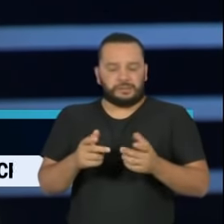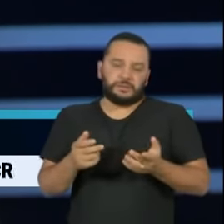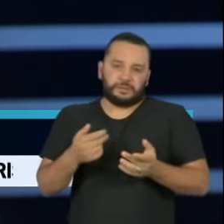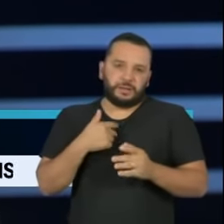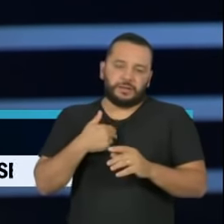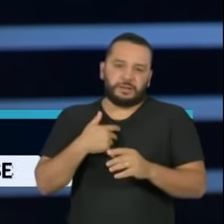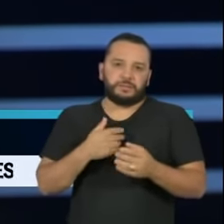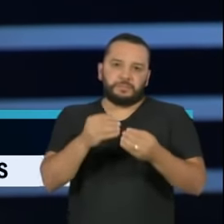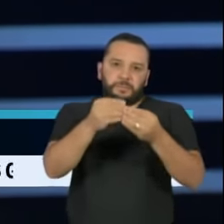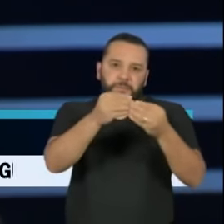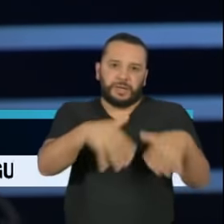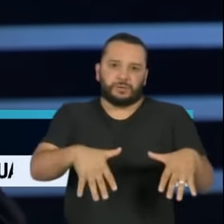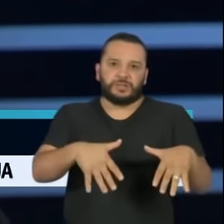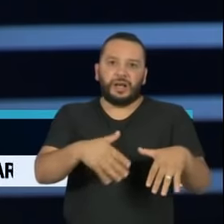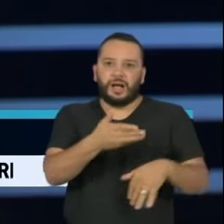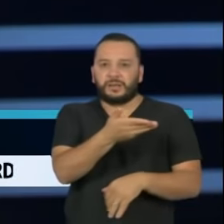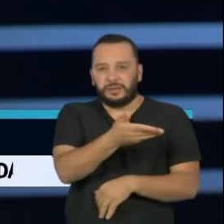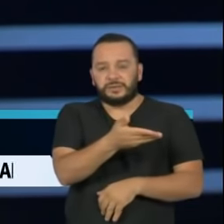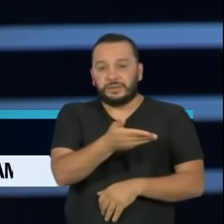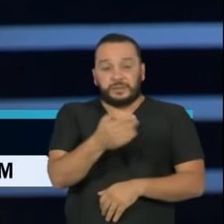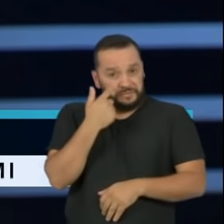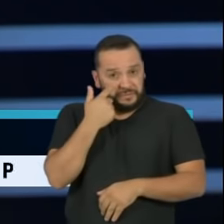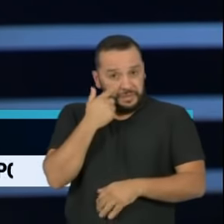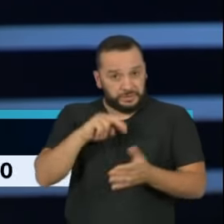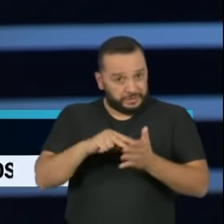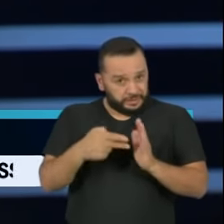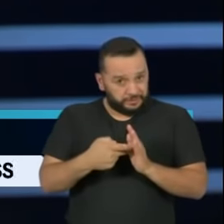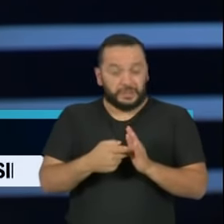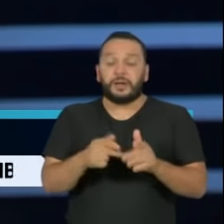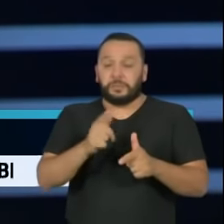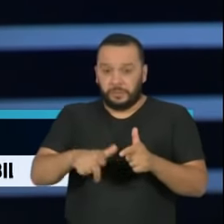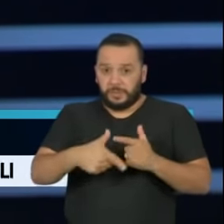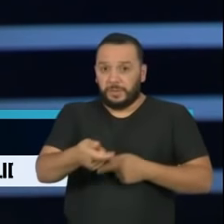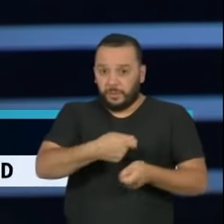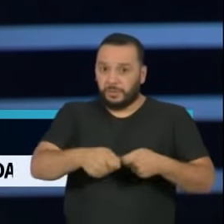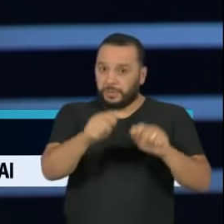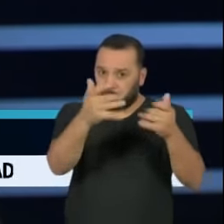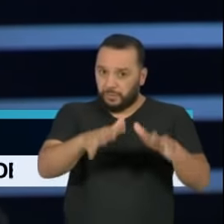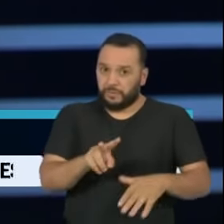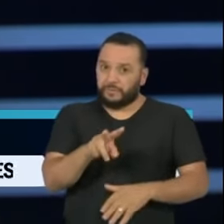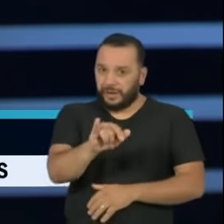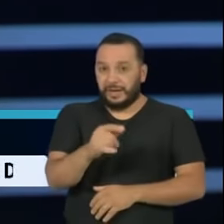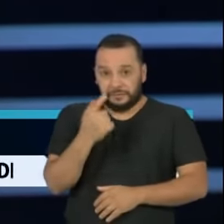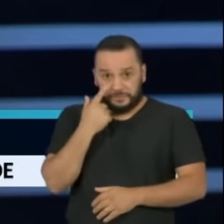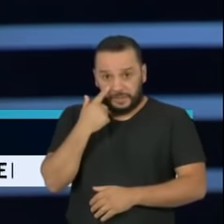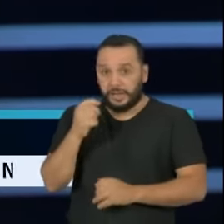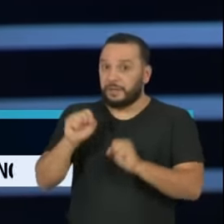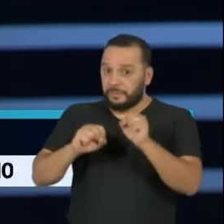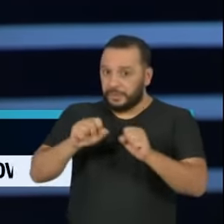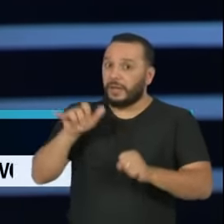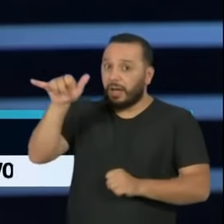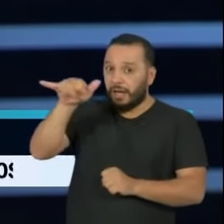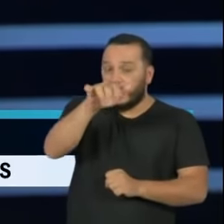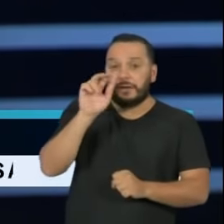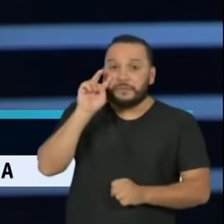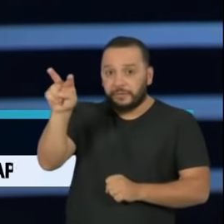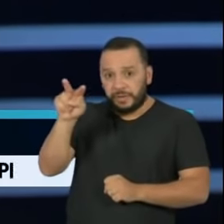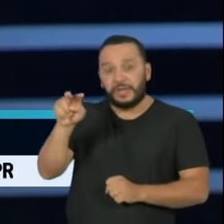e ter uma noção do que significa a crise econômica que vem por aí. Esse é um termômetro, olhar para as companhias aéreas.